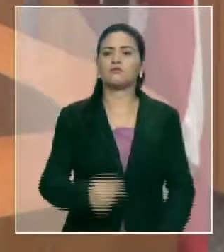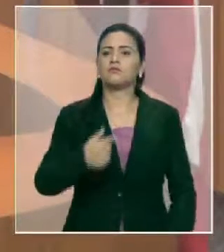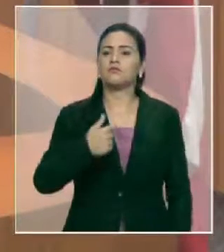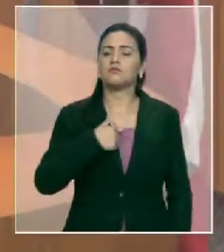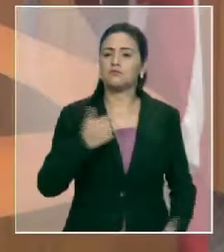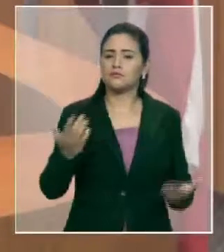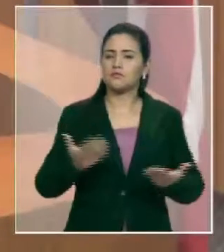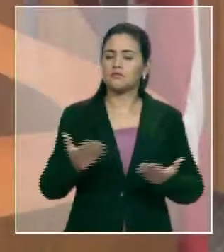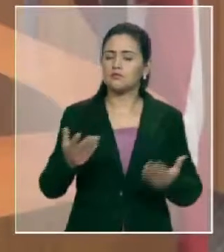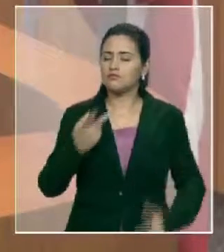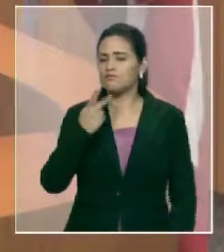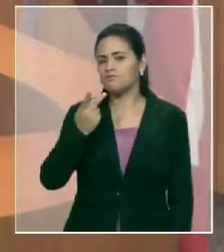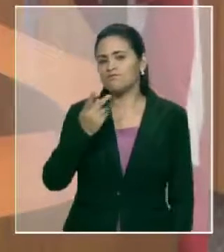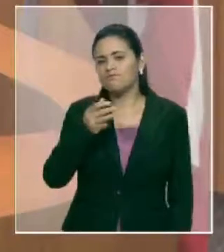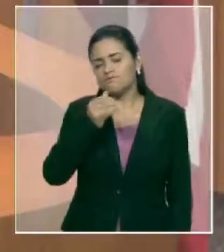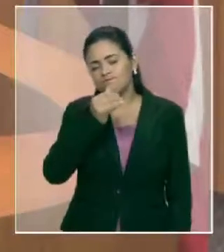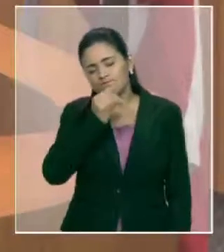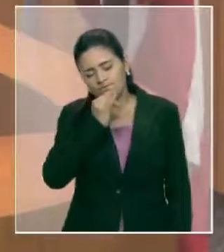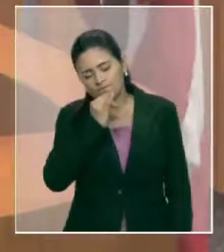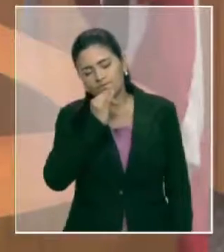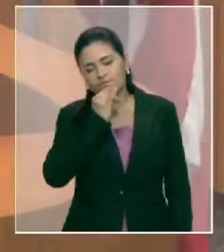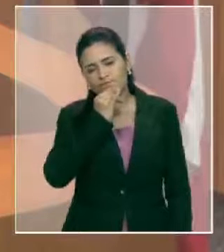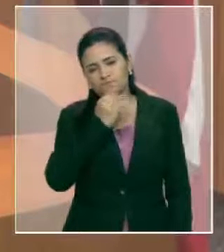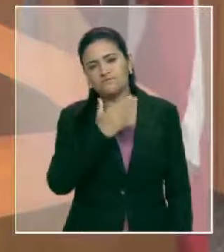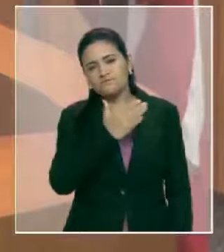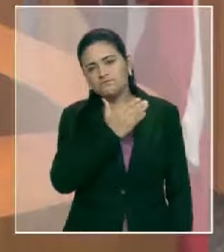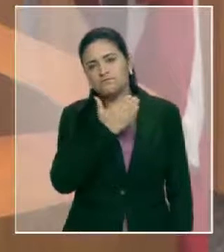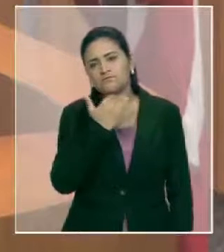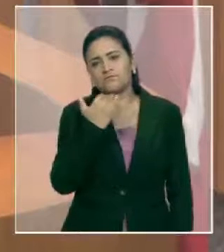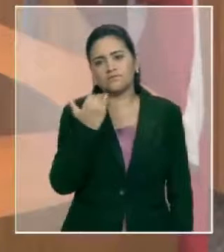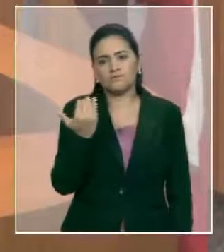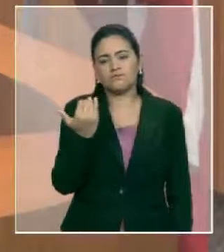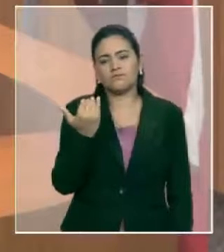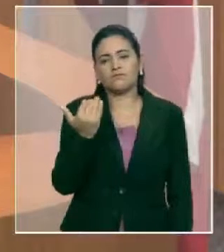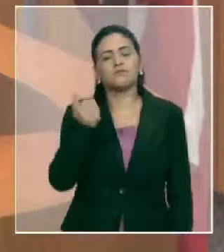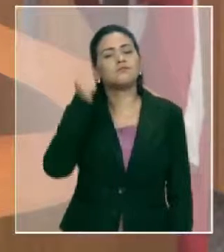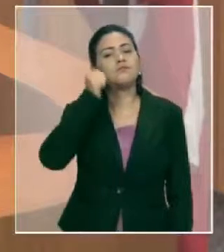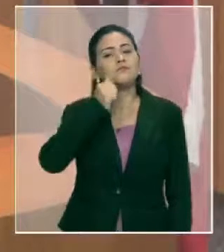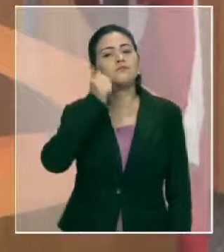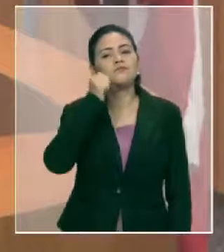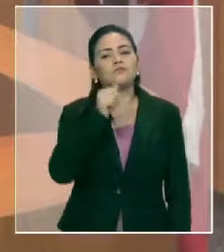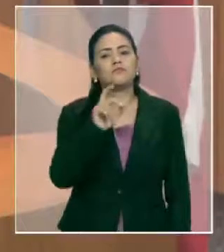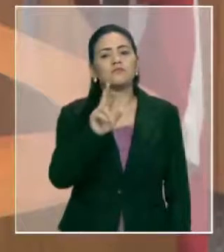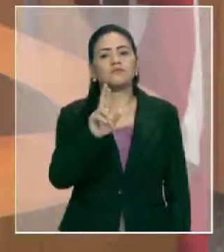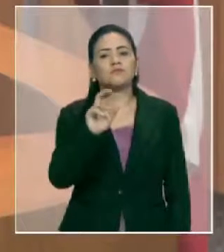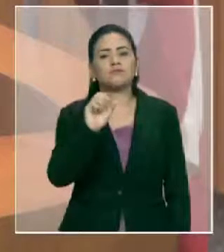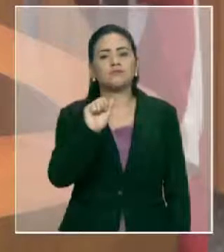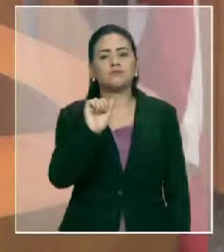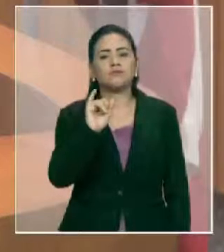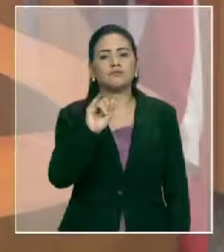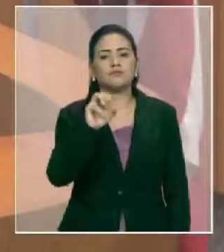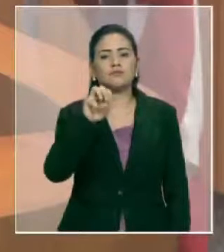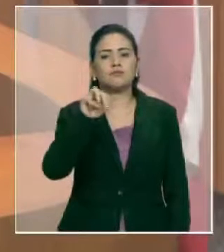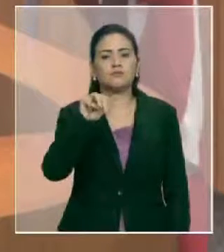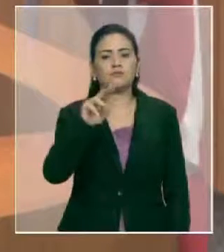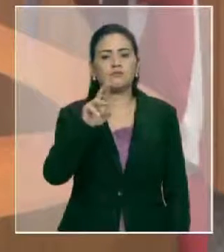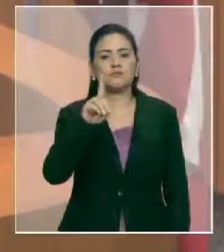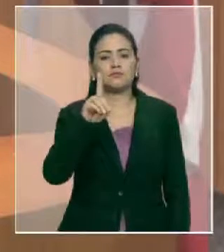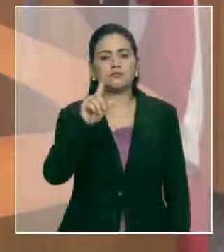da senhora Raimunda de Carvalho Souza, mais conhecida no município de Timon como Dona Mudoca.